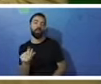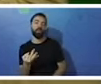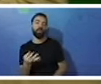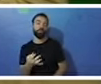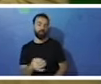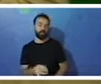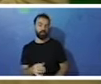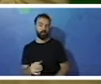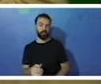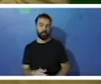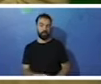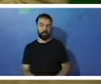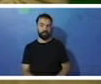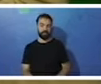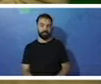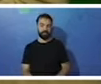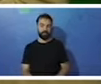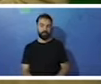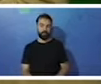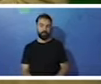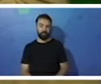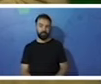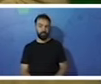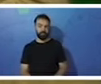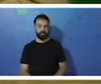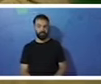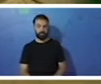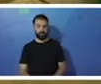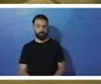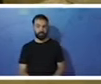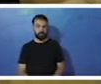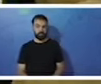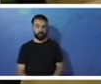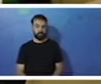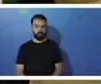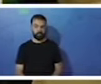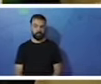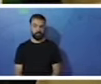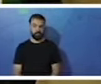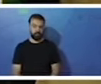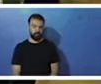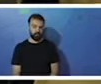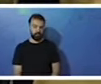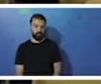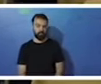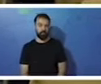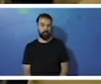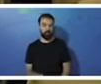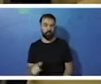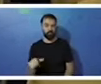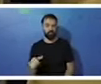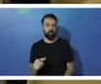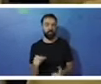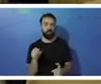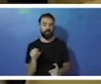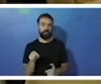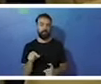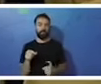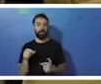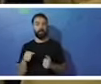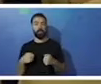fazer uma estimativa assim nos dedinhos, né, ó? 5, 5, mas eu não vou falar mais, porque a estimativa você